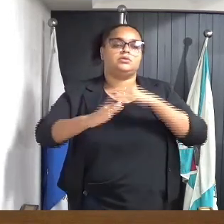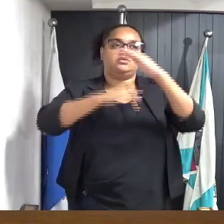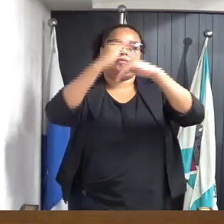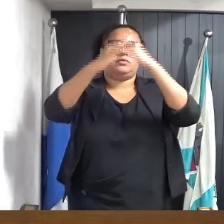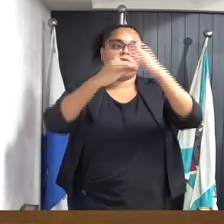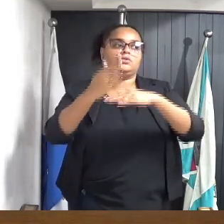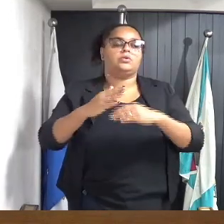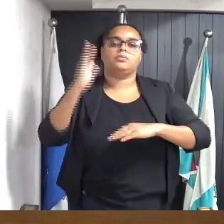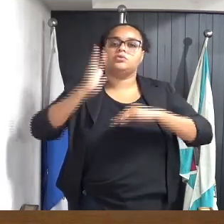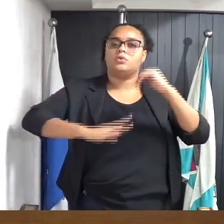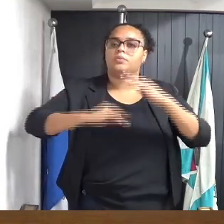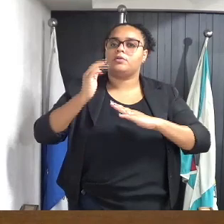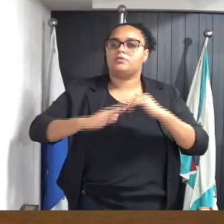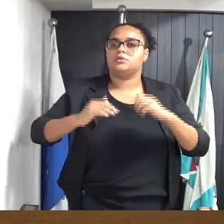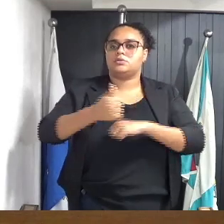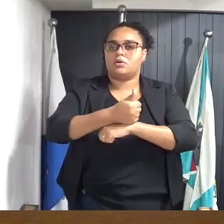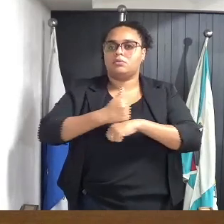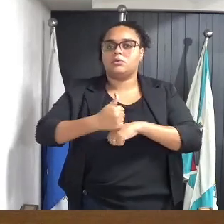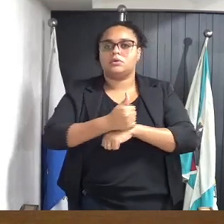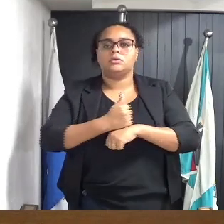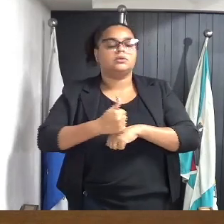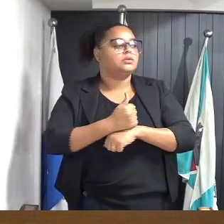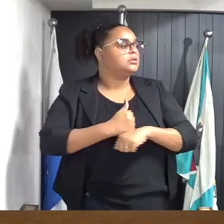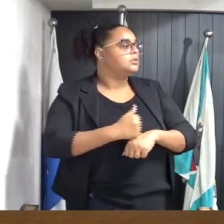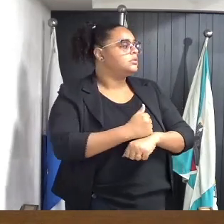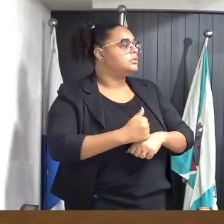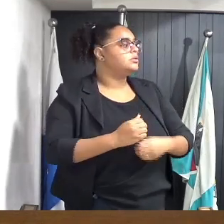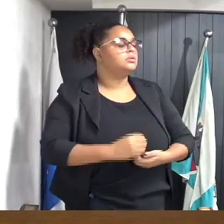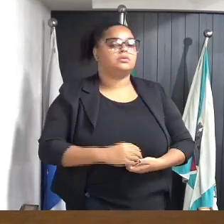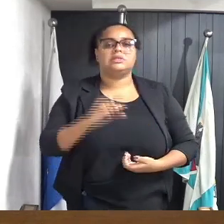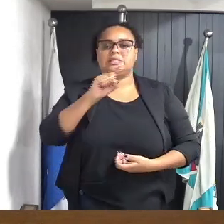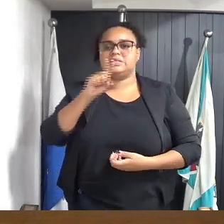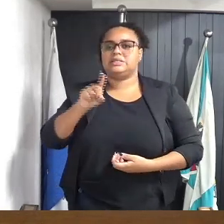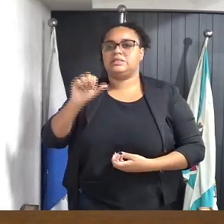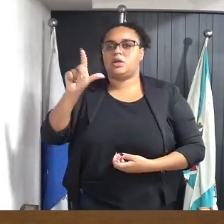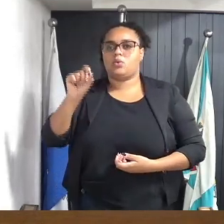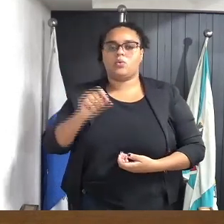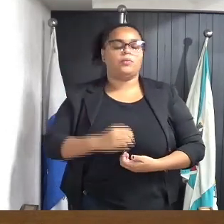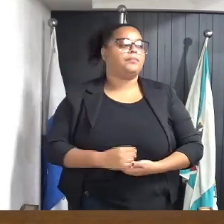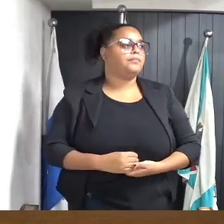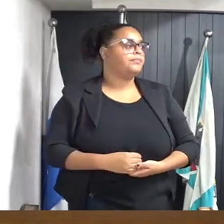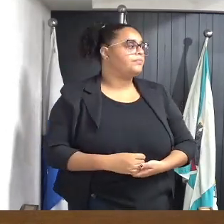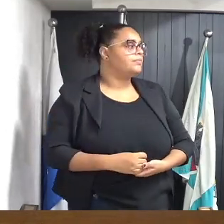desenvolvendo ao exercer suas funções com eficiência, seriedade, resiliência e zelo.